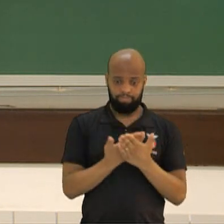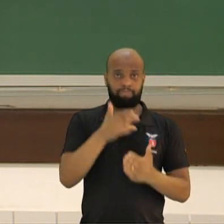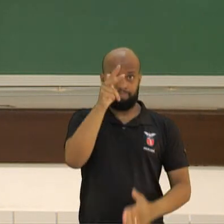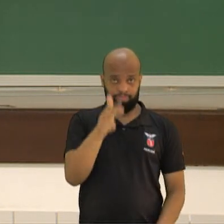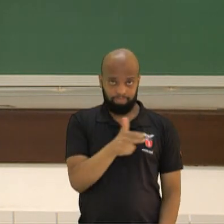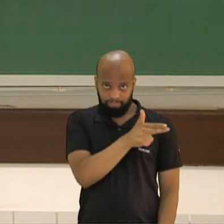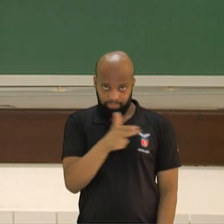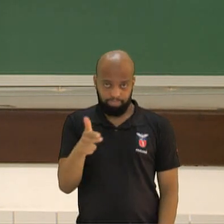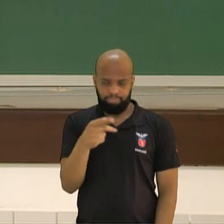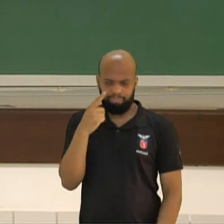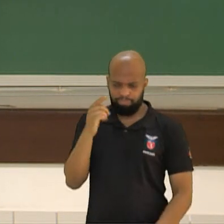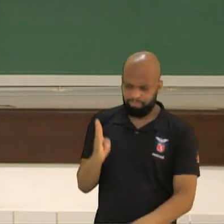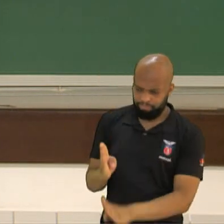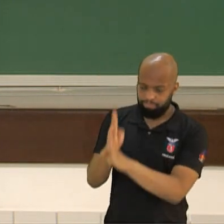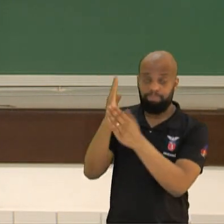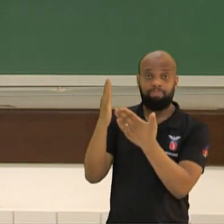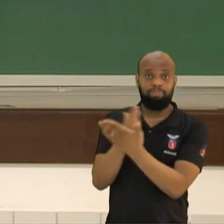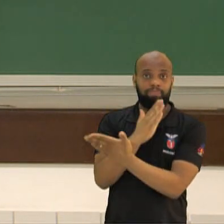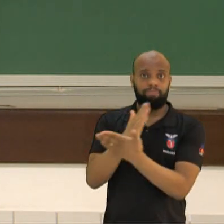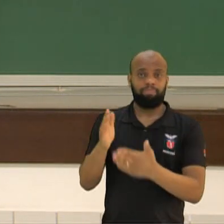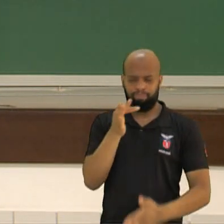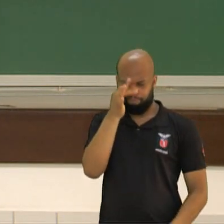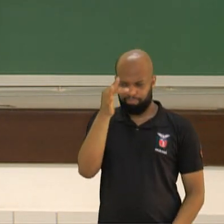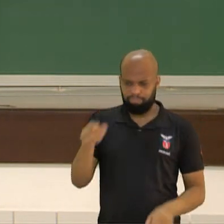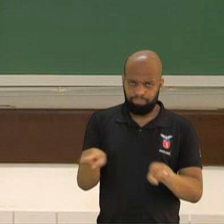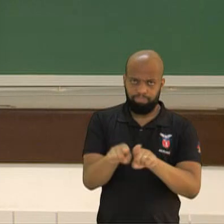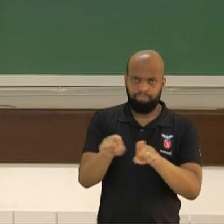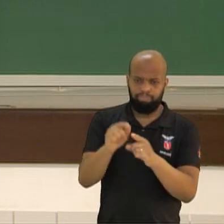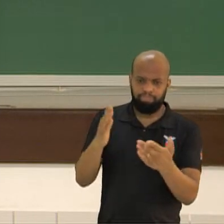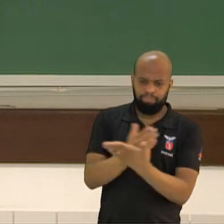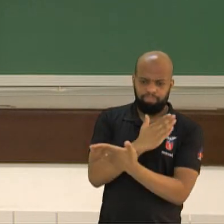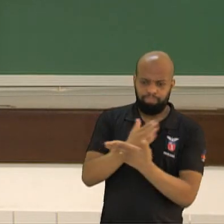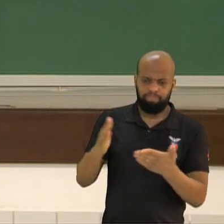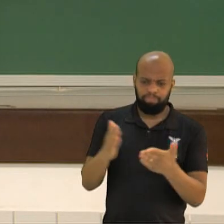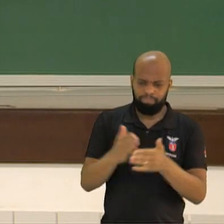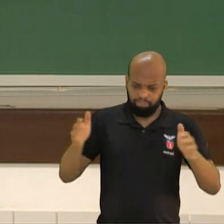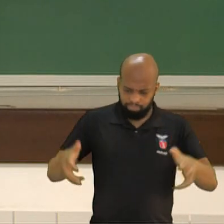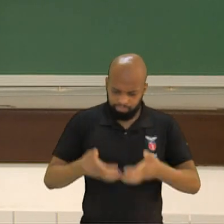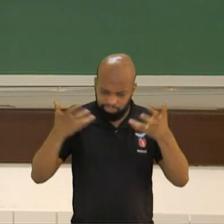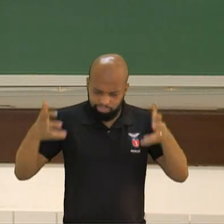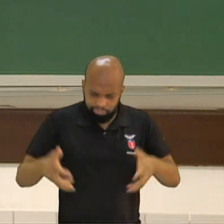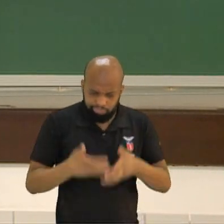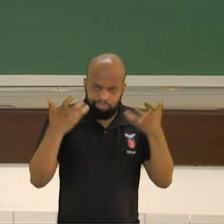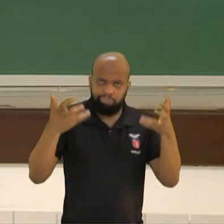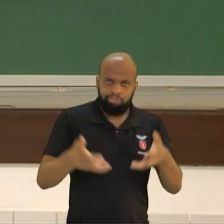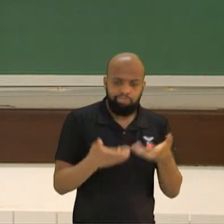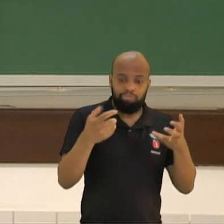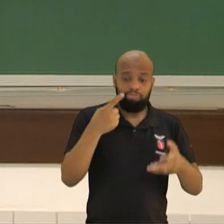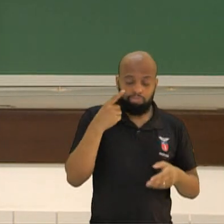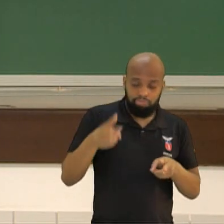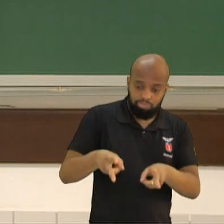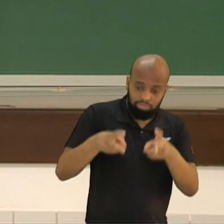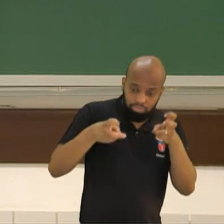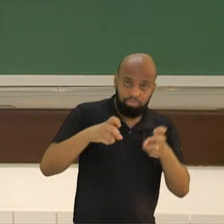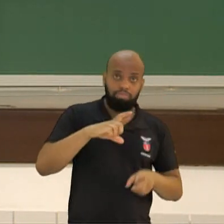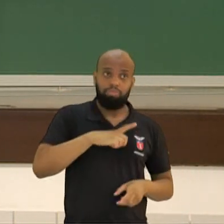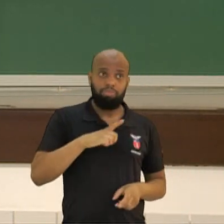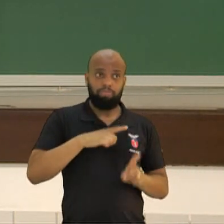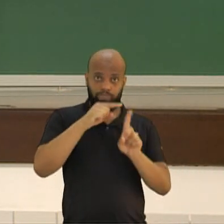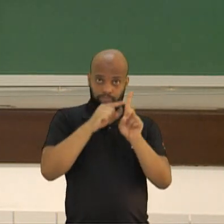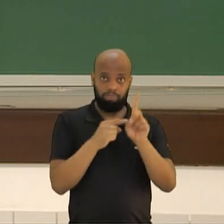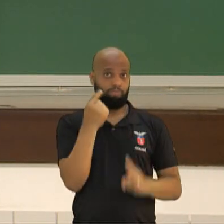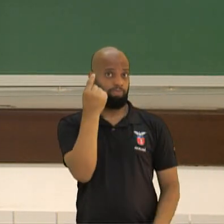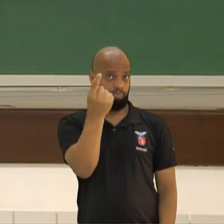plantas, alguns vegetais, e observando os vegetais, analisando os vegetais, ele viu que uma espécie desses